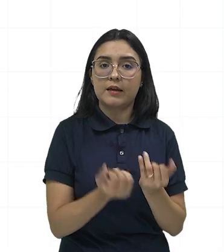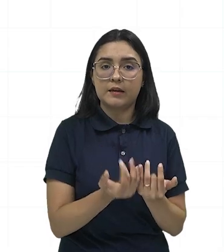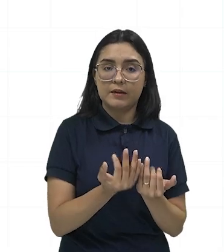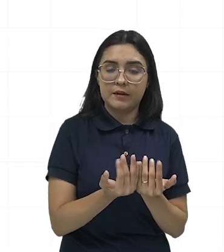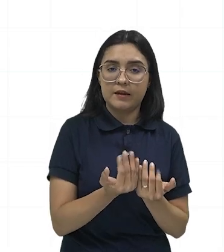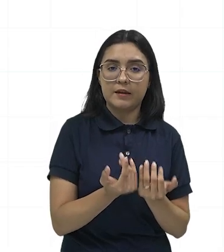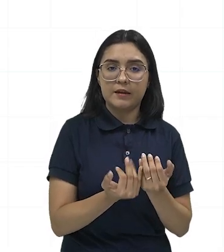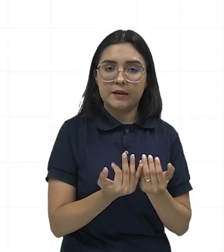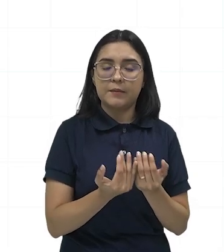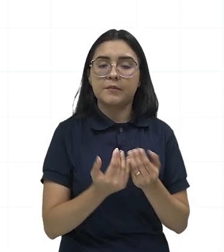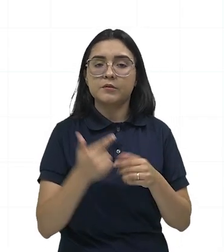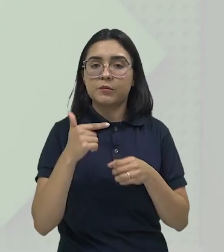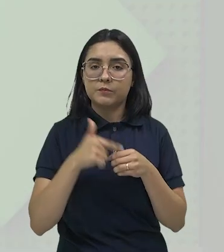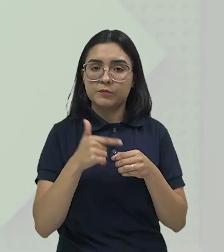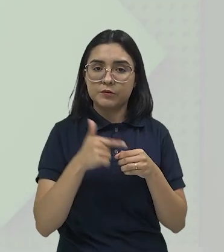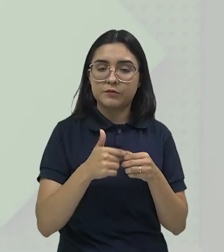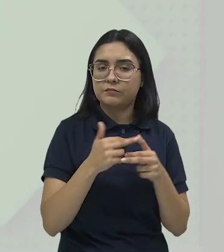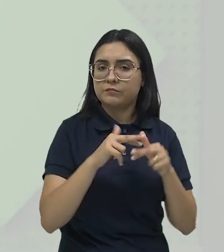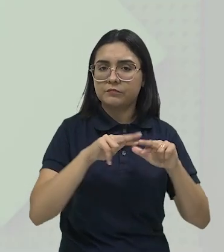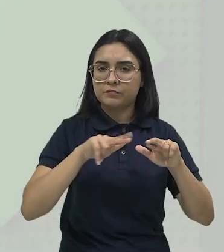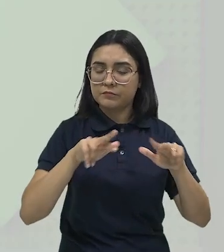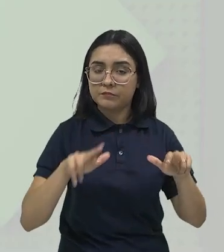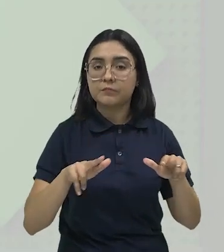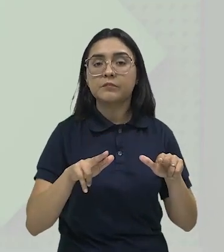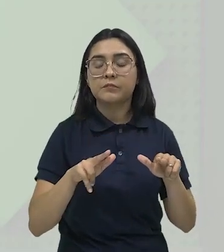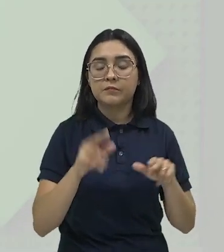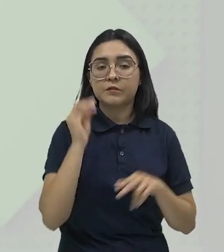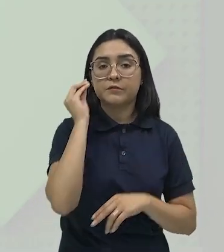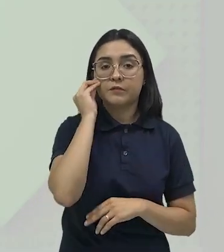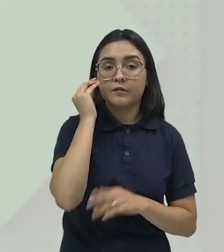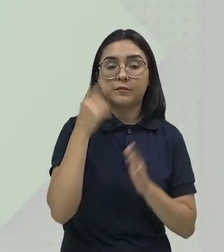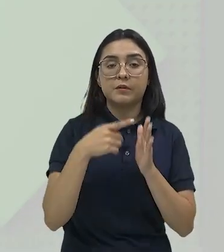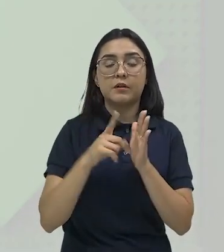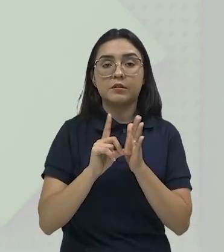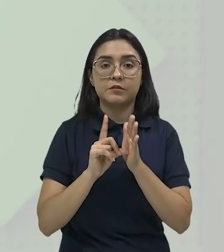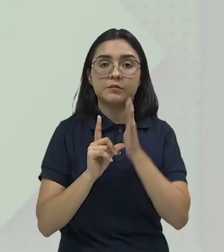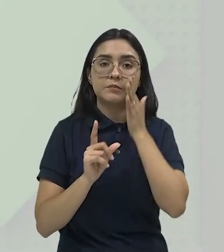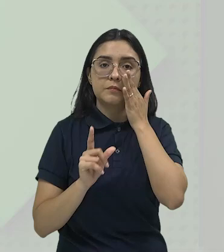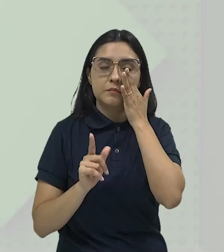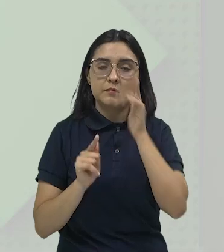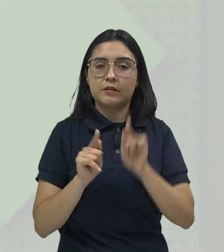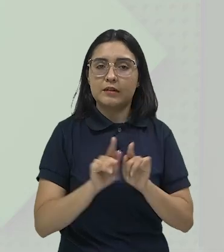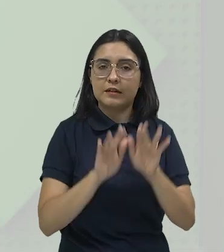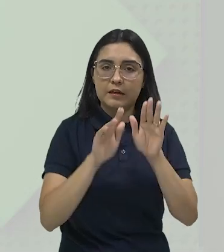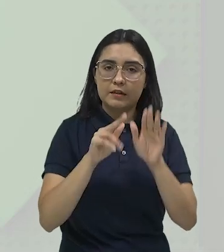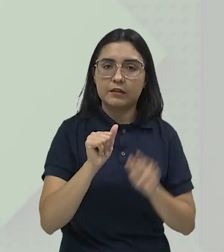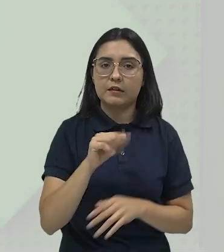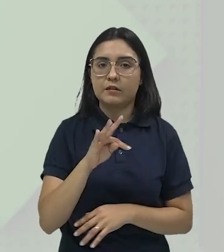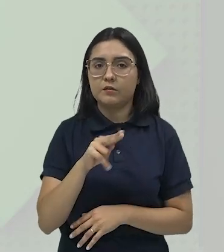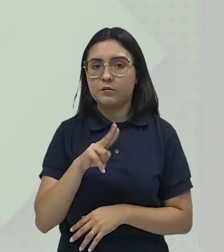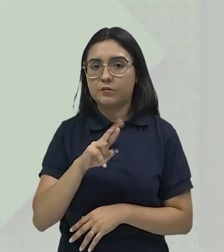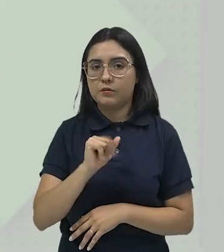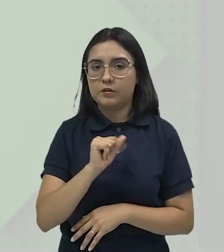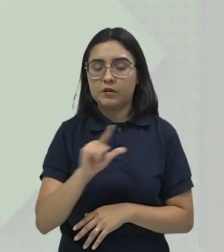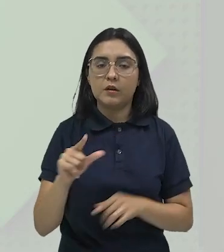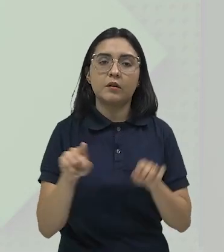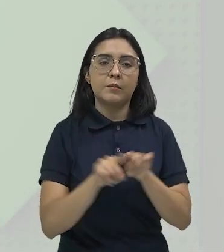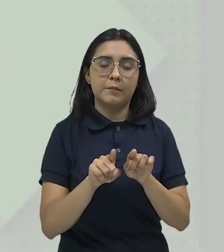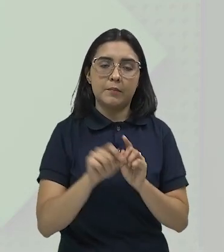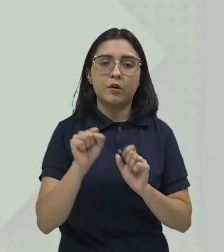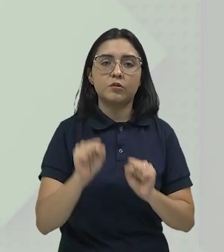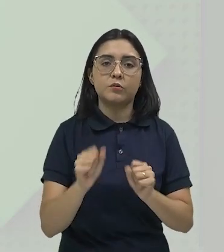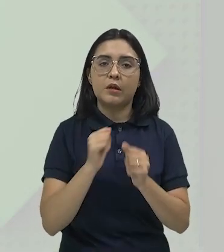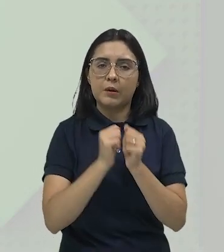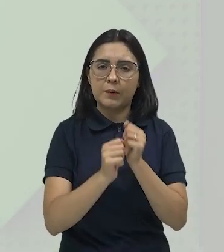queima dos combustíveis fósseis, né? Como nós vimos, normalmente gás natural, mas também pode ser utilizado